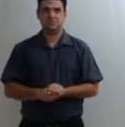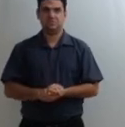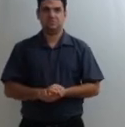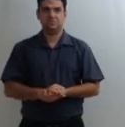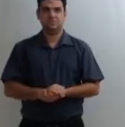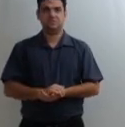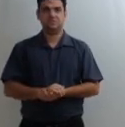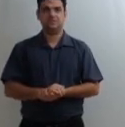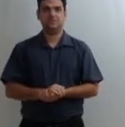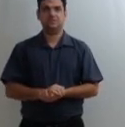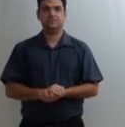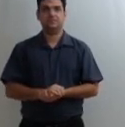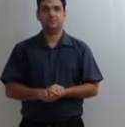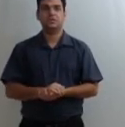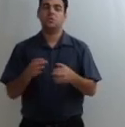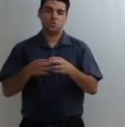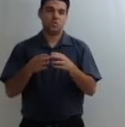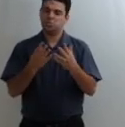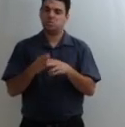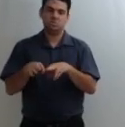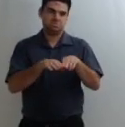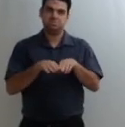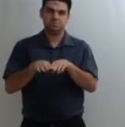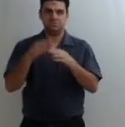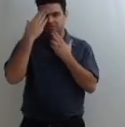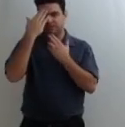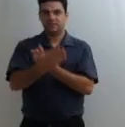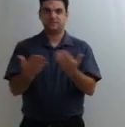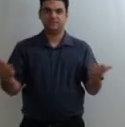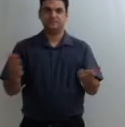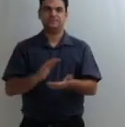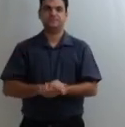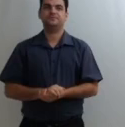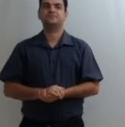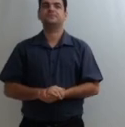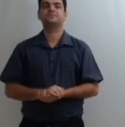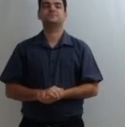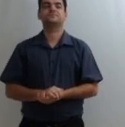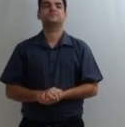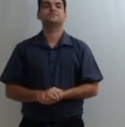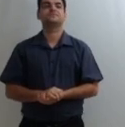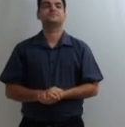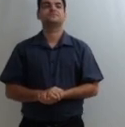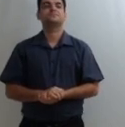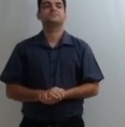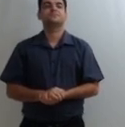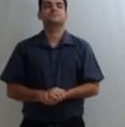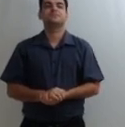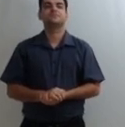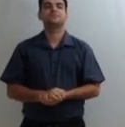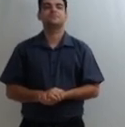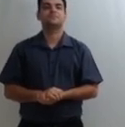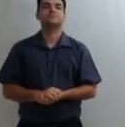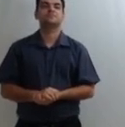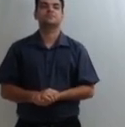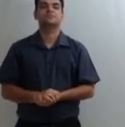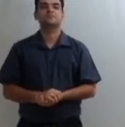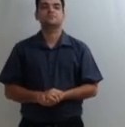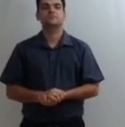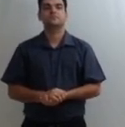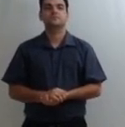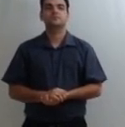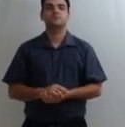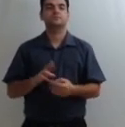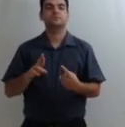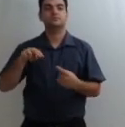Por unanimidade. Obrigado, senhores. Na relatoria do ministro Neff Cordeiro, agravo